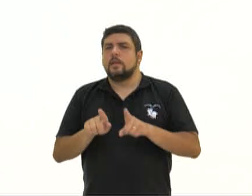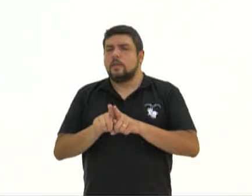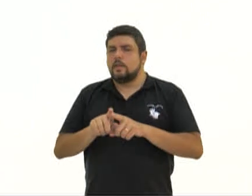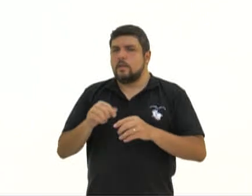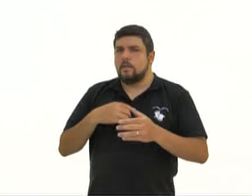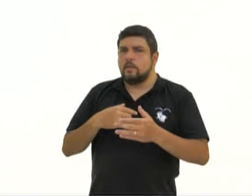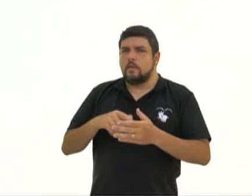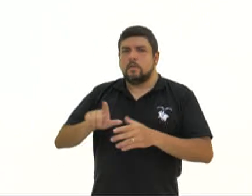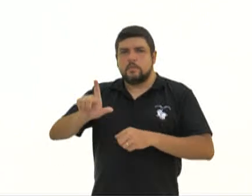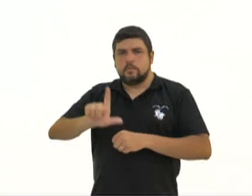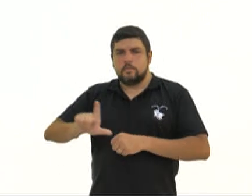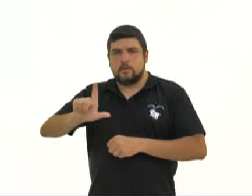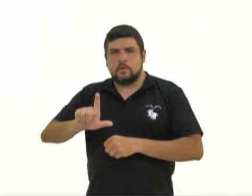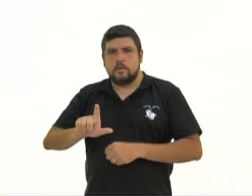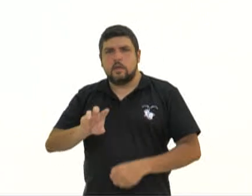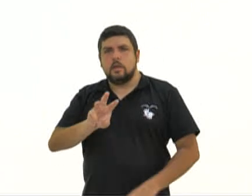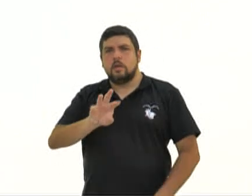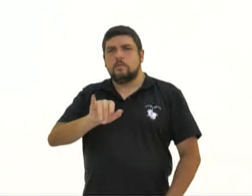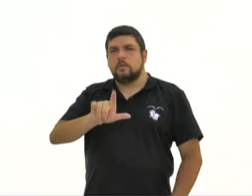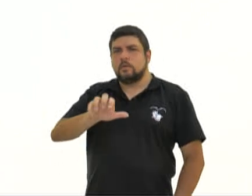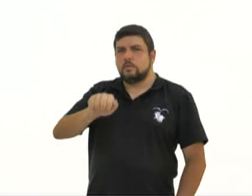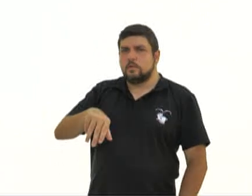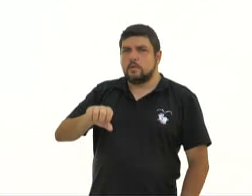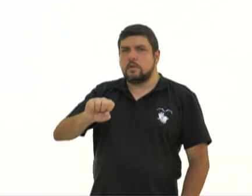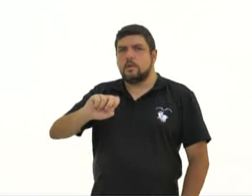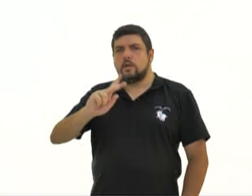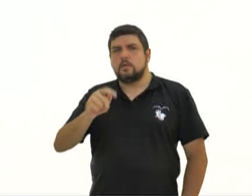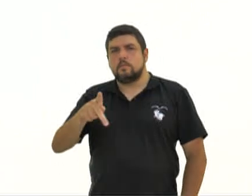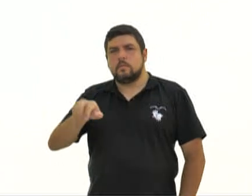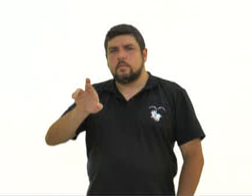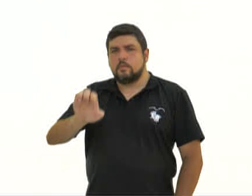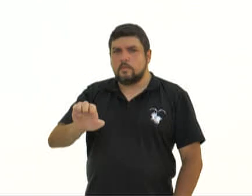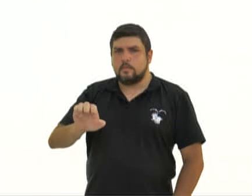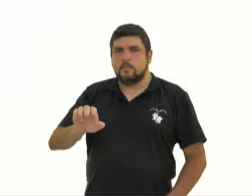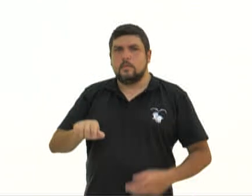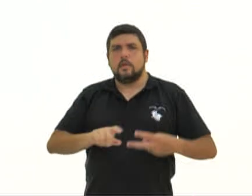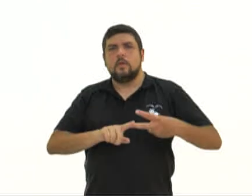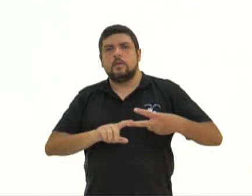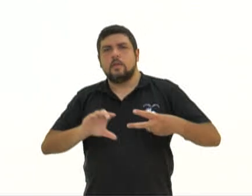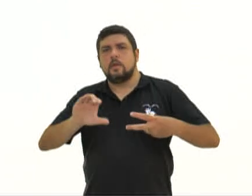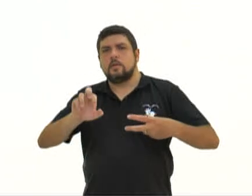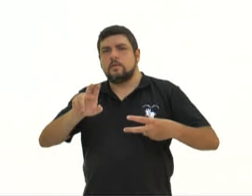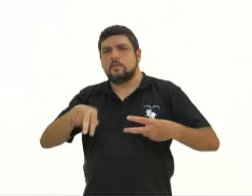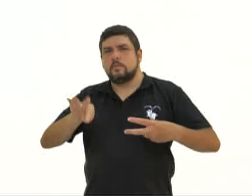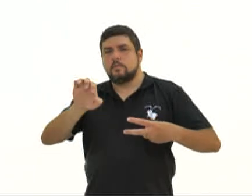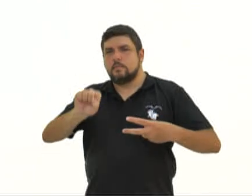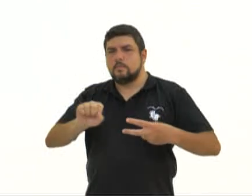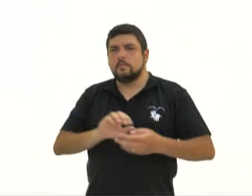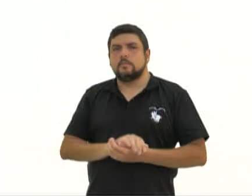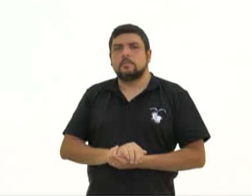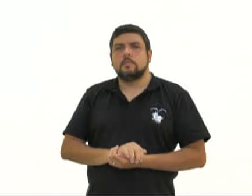né? William Shakespeare, Miguel de Cervantes. Nós vamos ter aqui, eu trouxe alguns destaques de